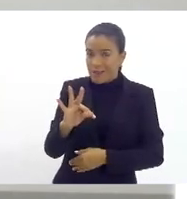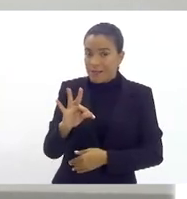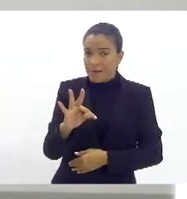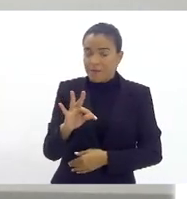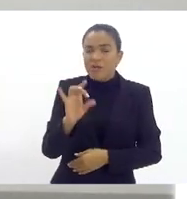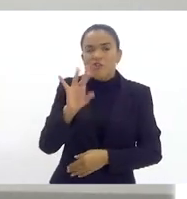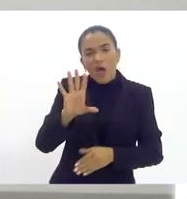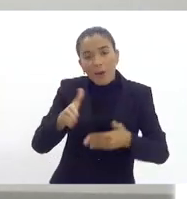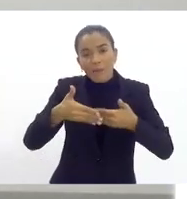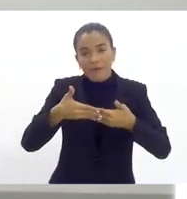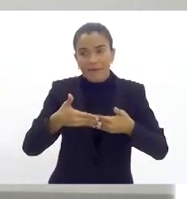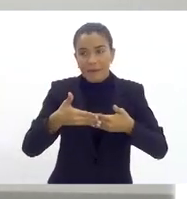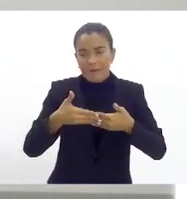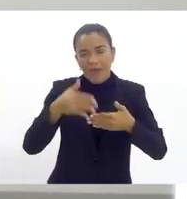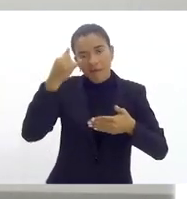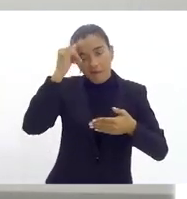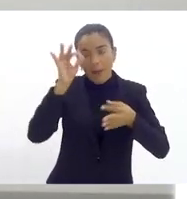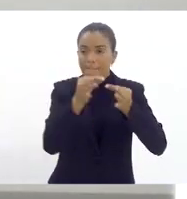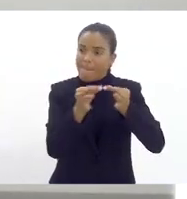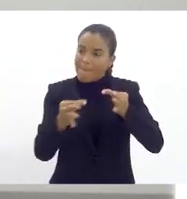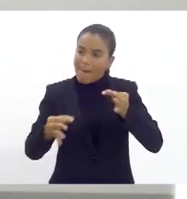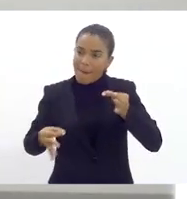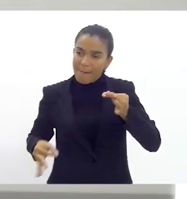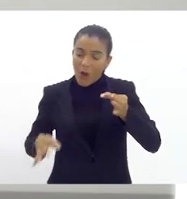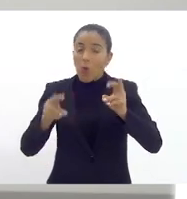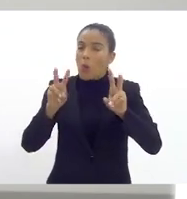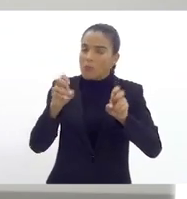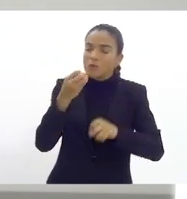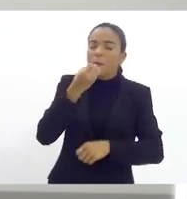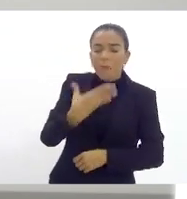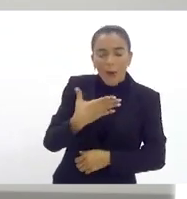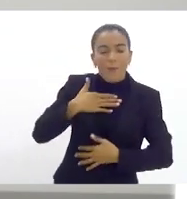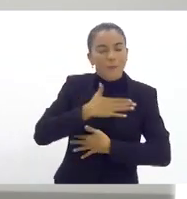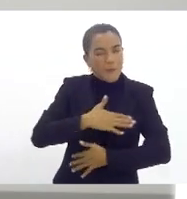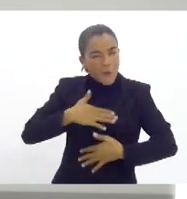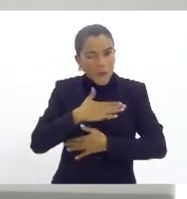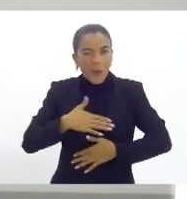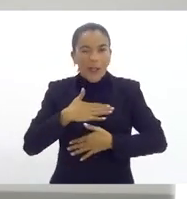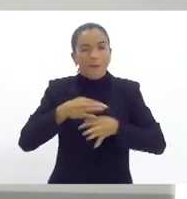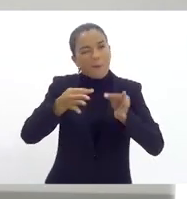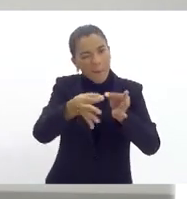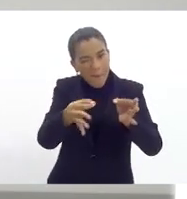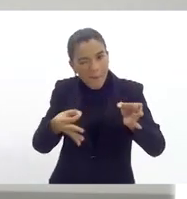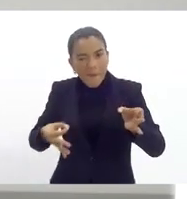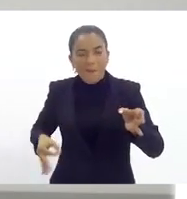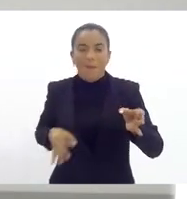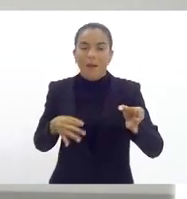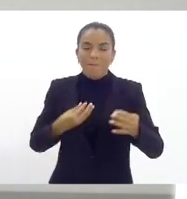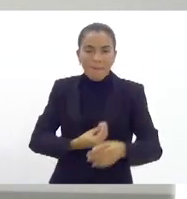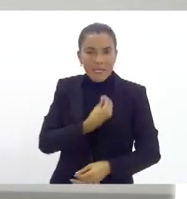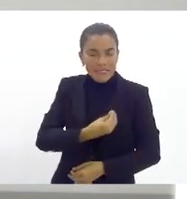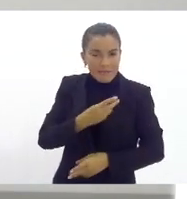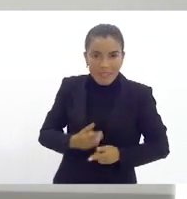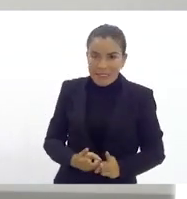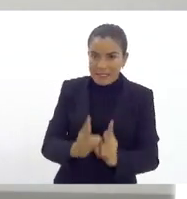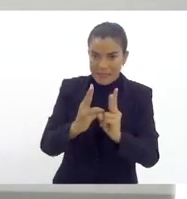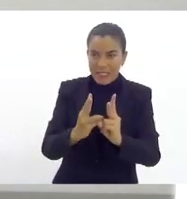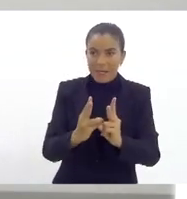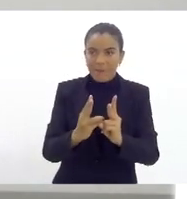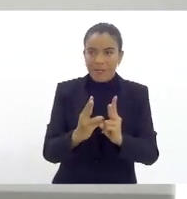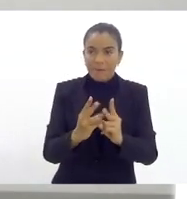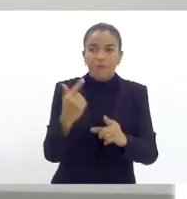só para finalizar para não me estender muito o assunto é bom eu gosto gostaria muito da gente gostaria muito de participar sempre tá